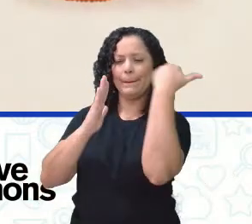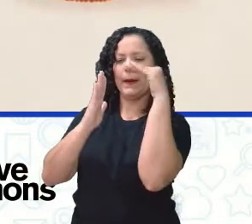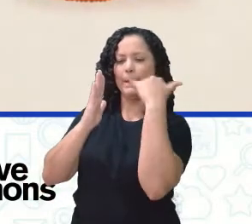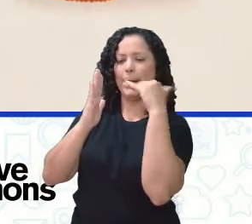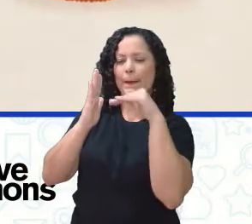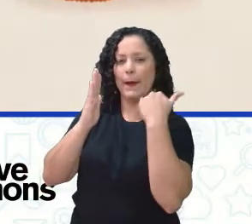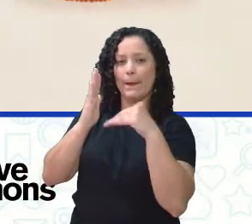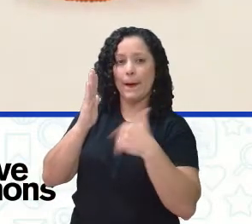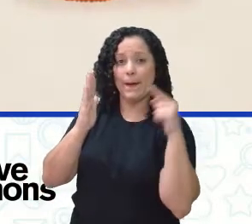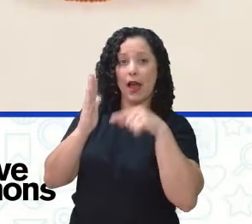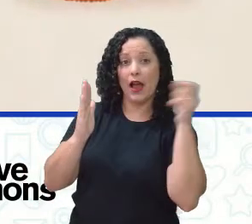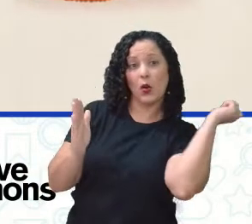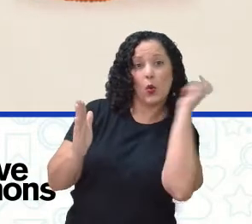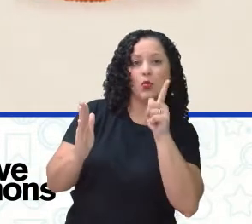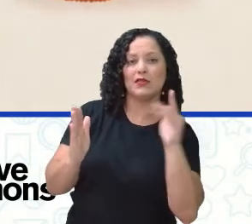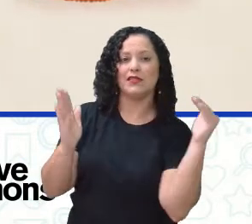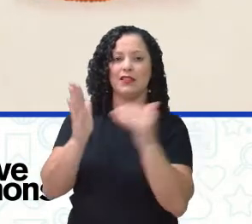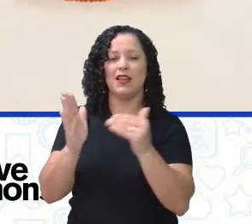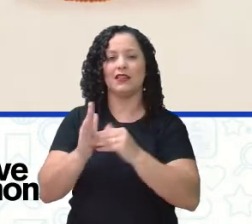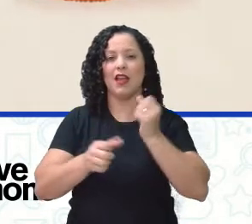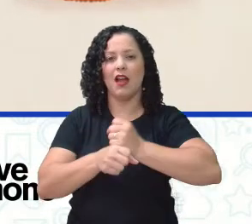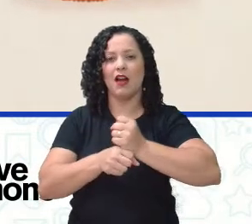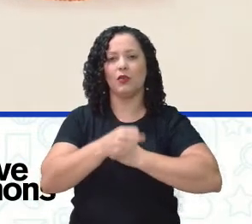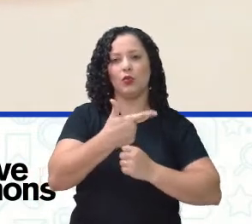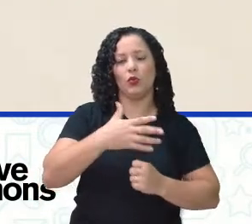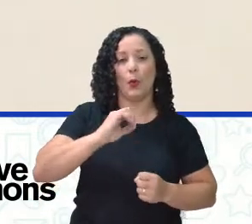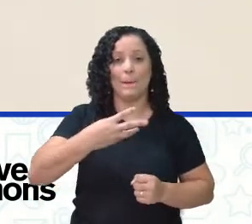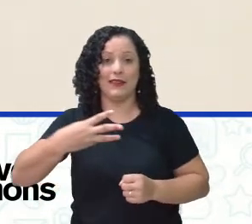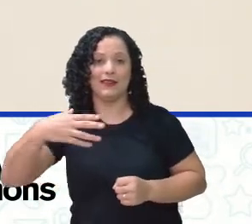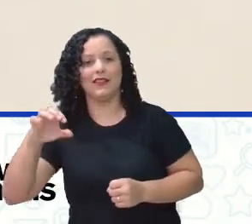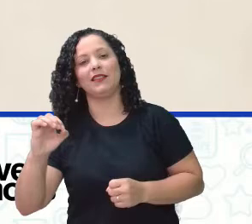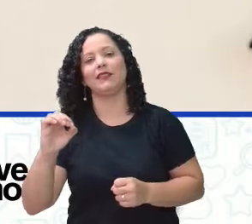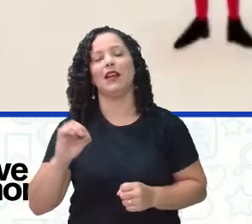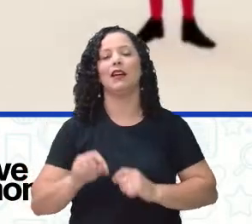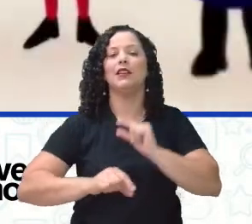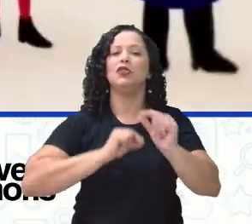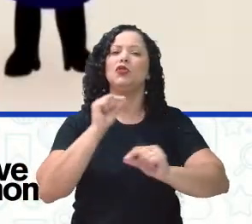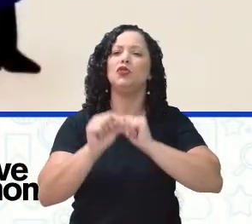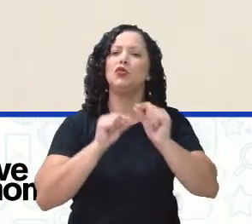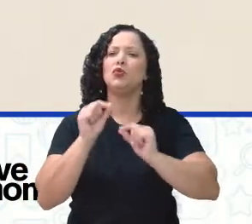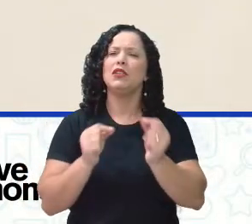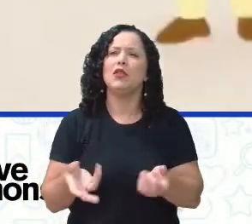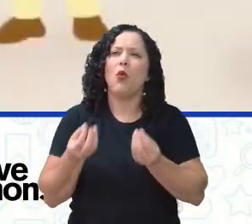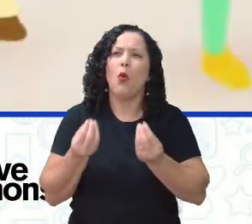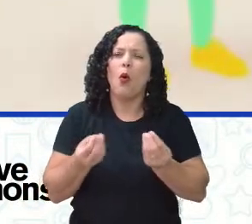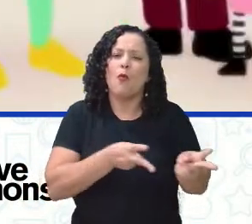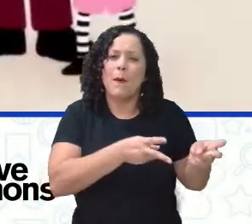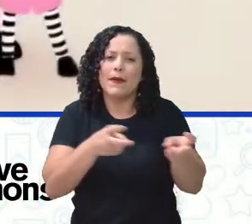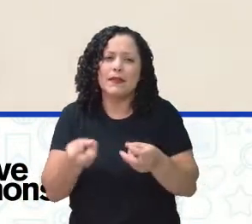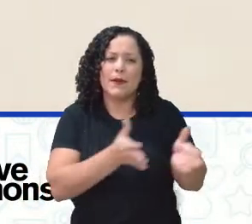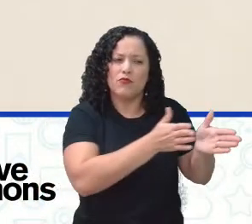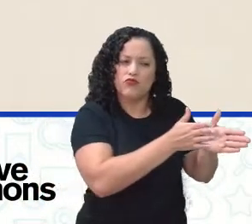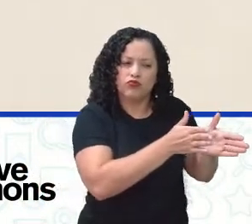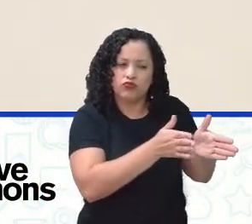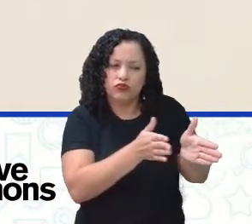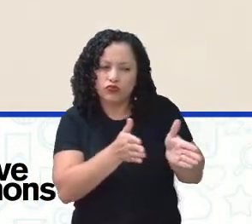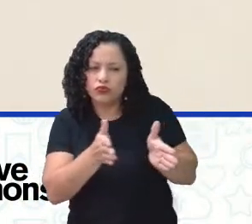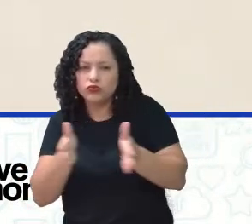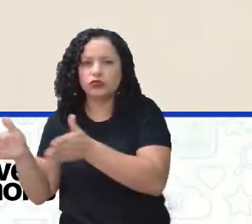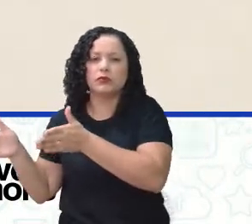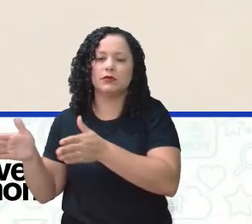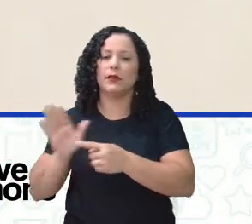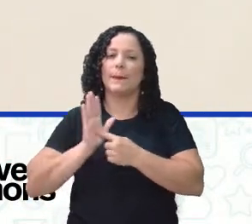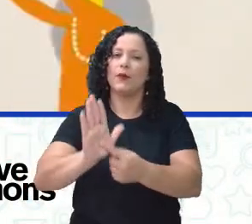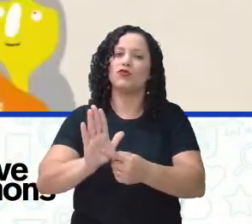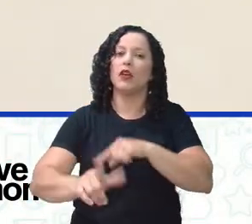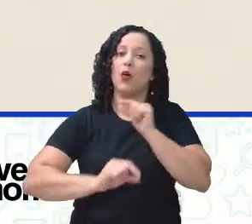2030. A melhor coisa de se ter um plano é que nós podemos checar como estamos indo ao longo do caminho, mostrando as partes em que